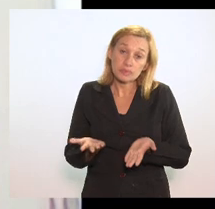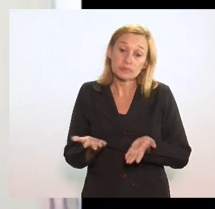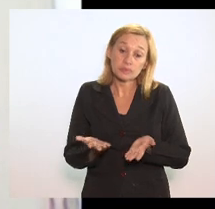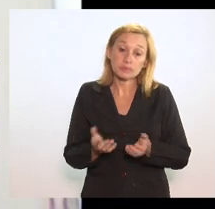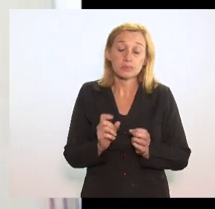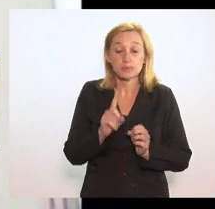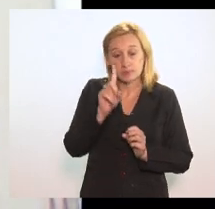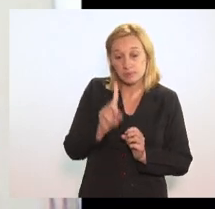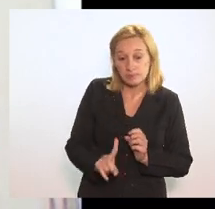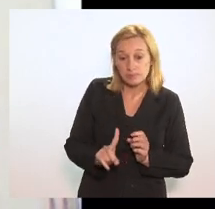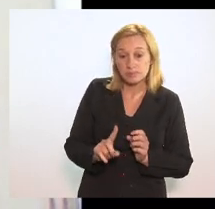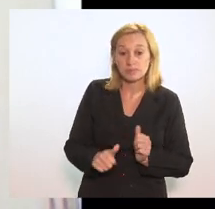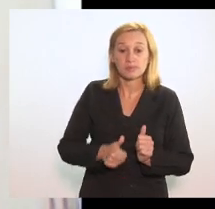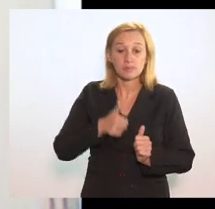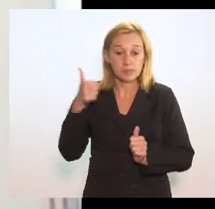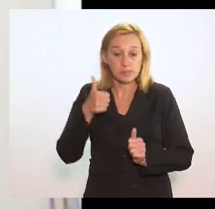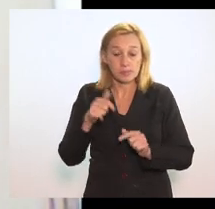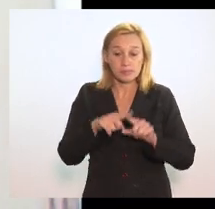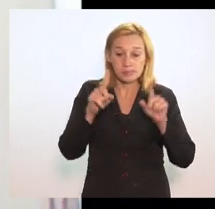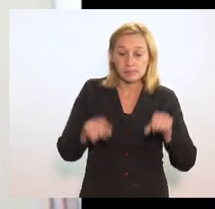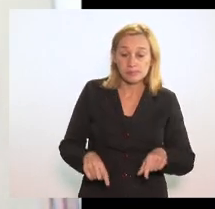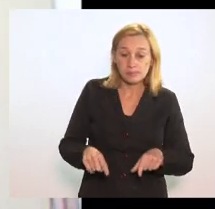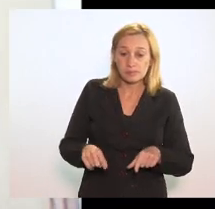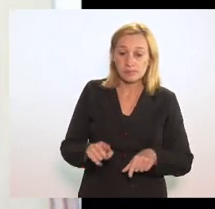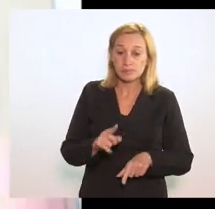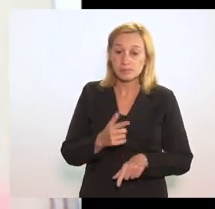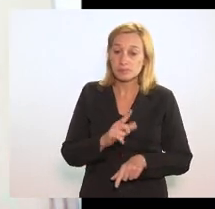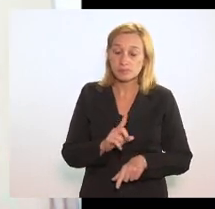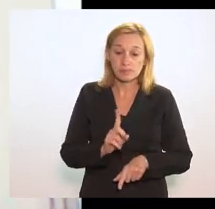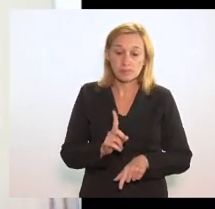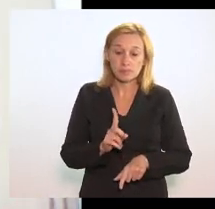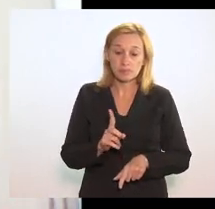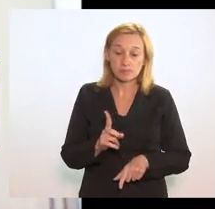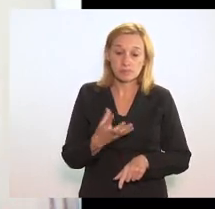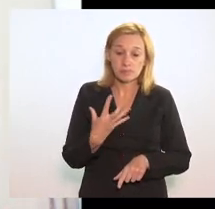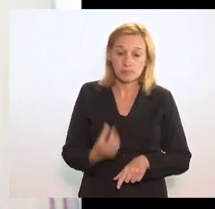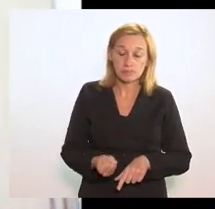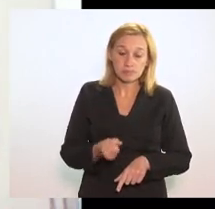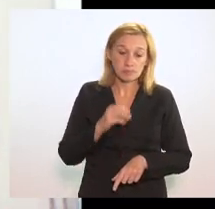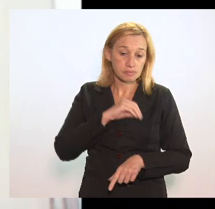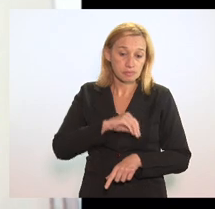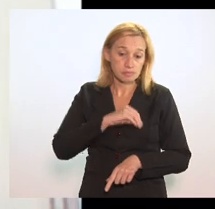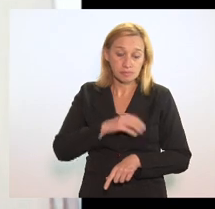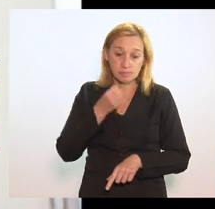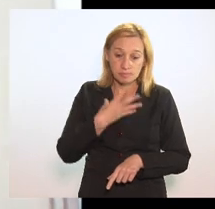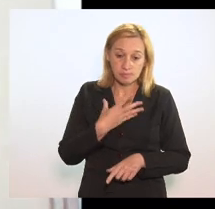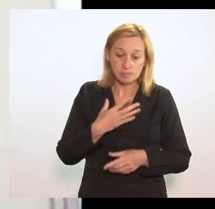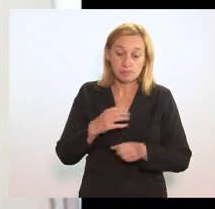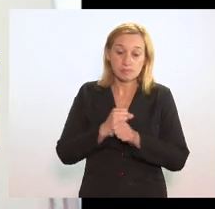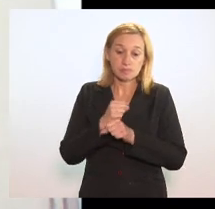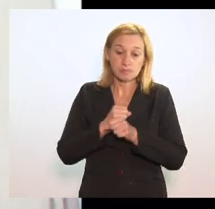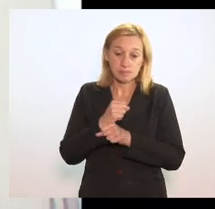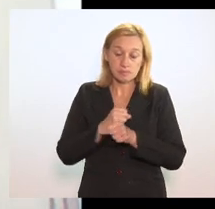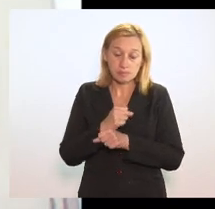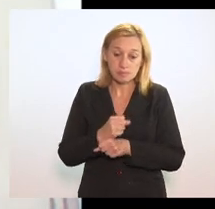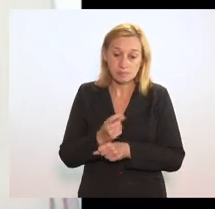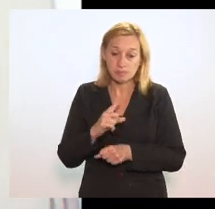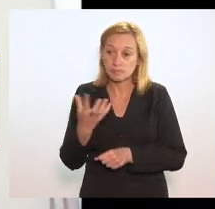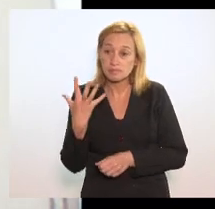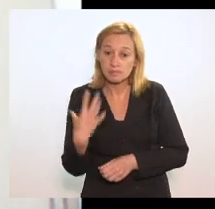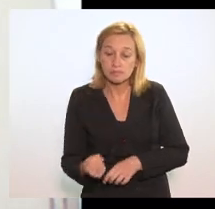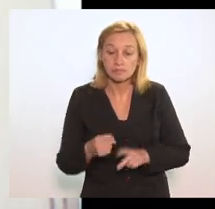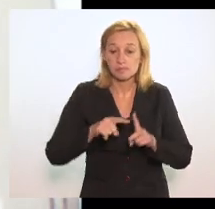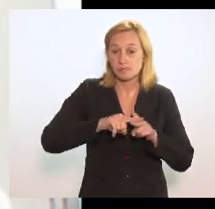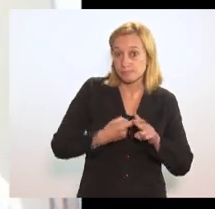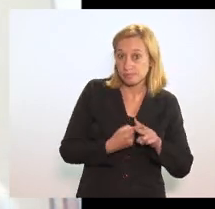um direito, uma melhoria para servidores que não são tão bem remunerados. No caso do Rio de Janeiro, estão há anos sem receber